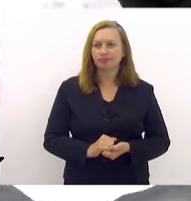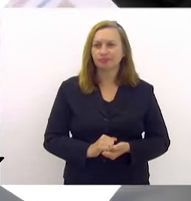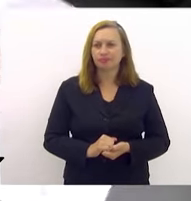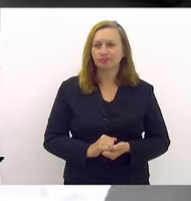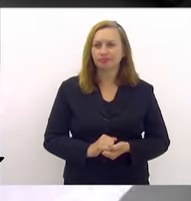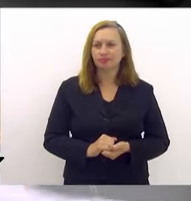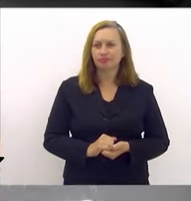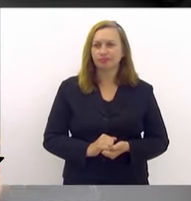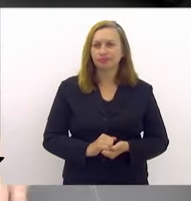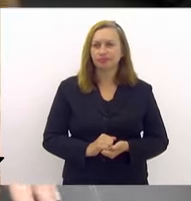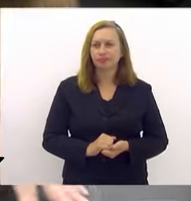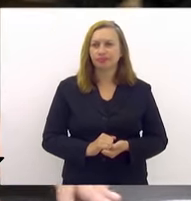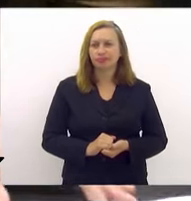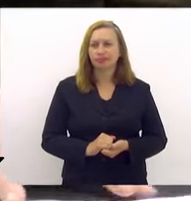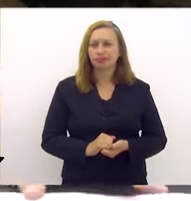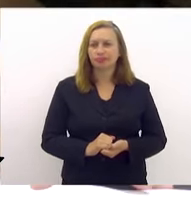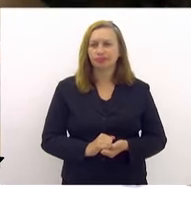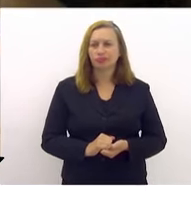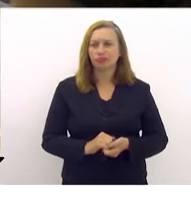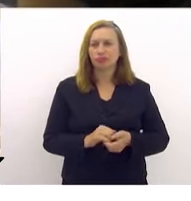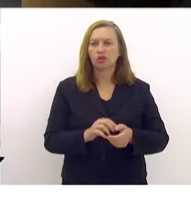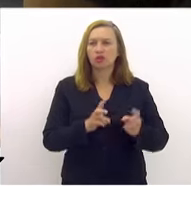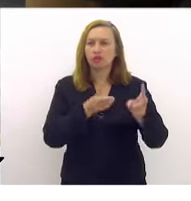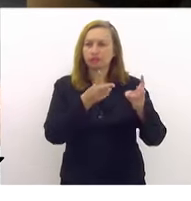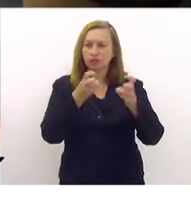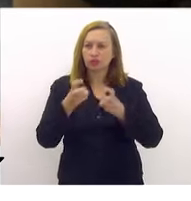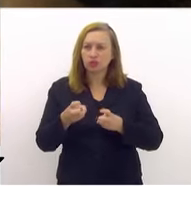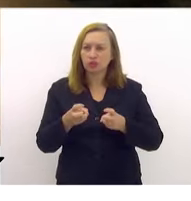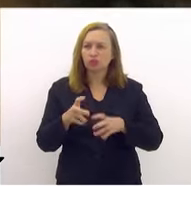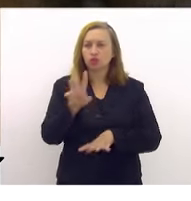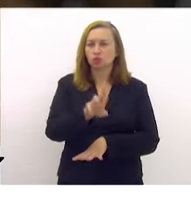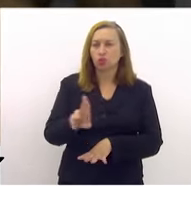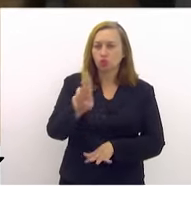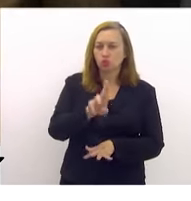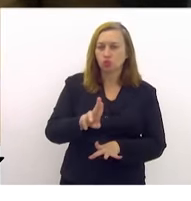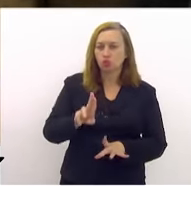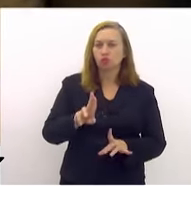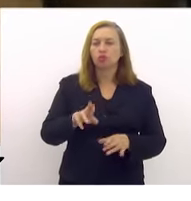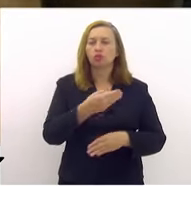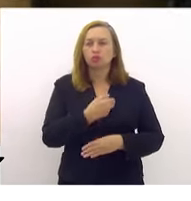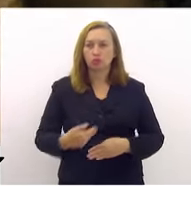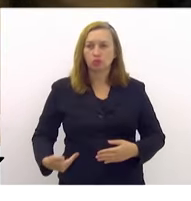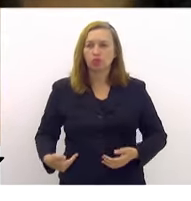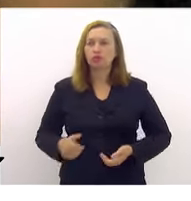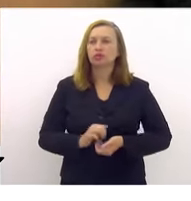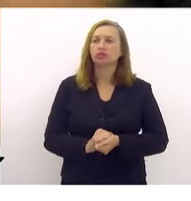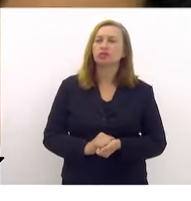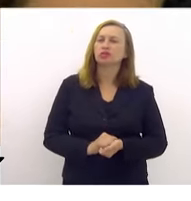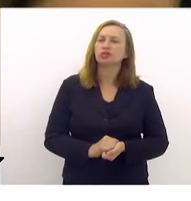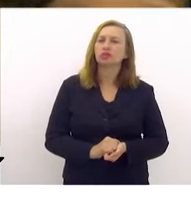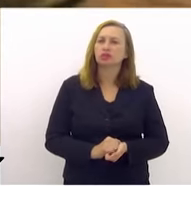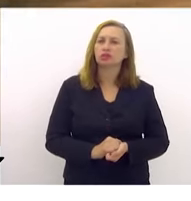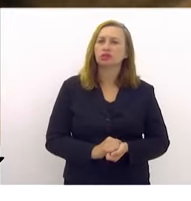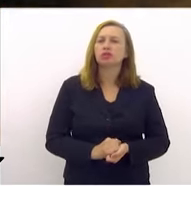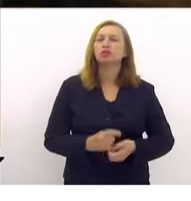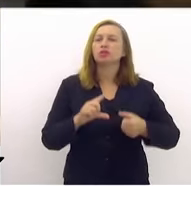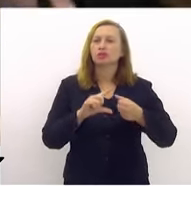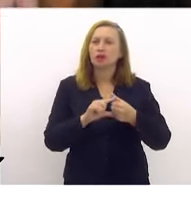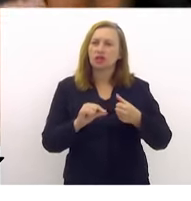de certidão de utilidade pública. E também, ainda no